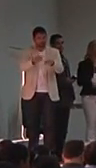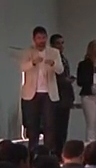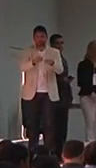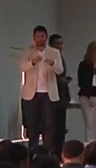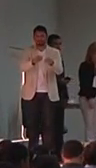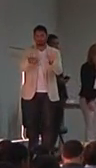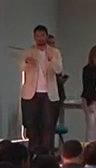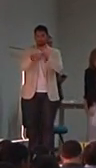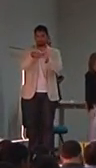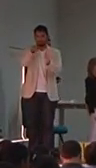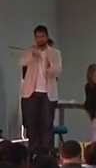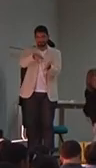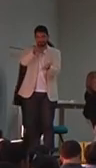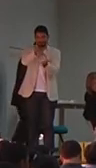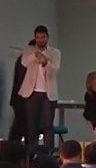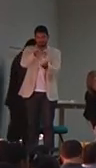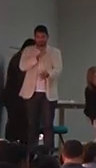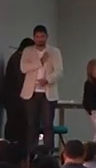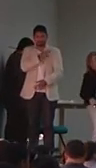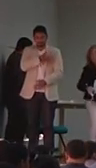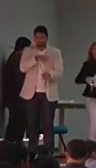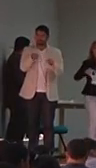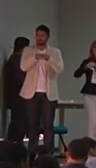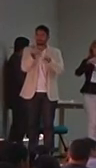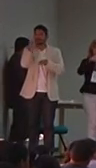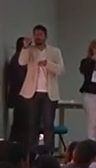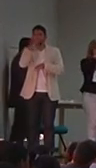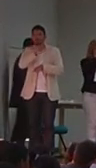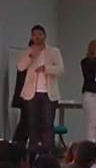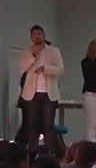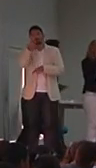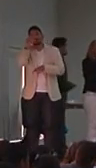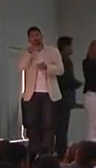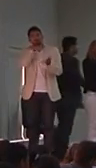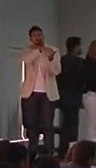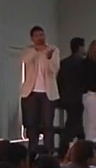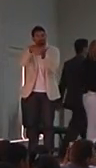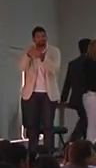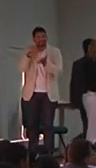de Barreiros e demais colegas professores de outros campi que